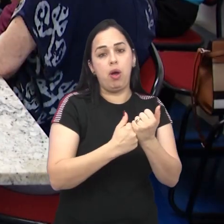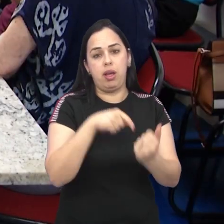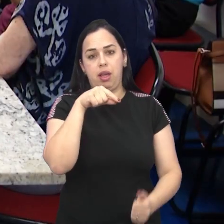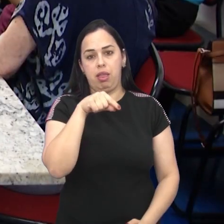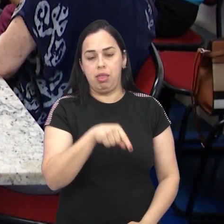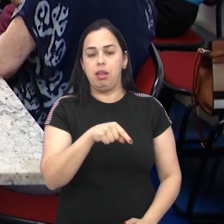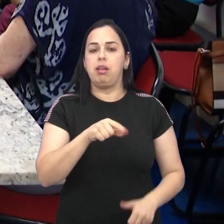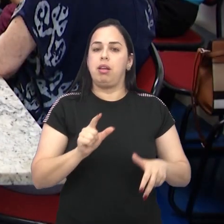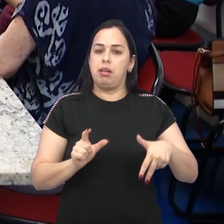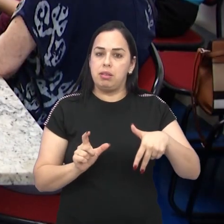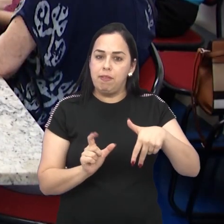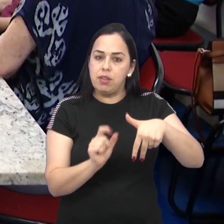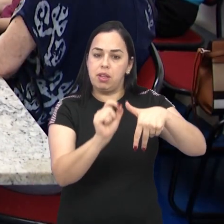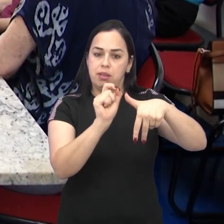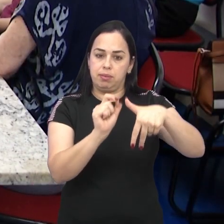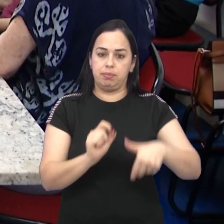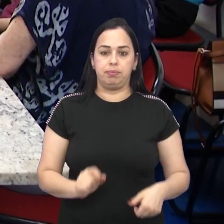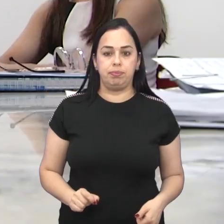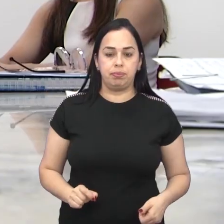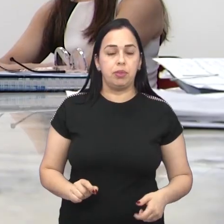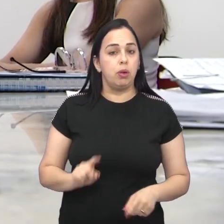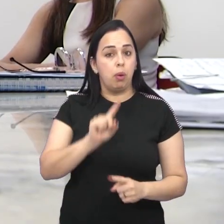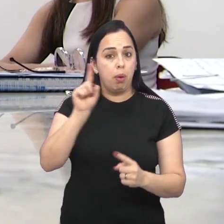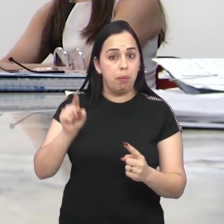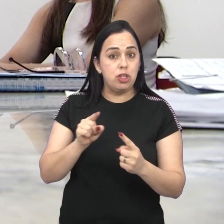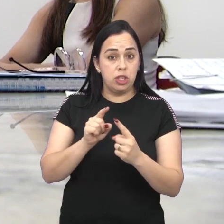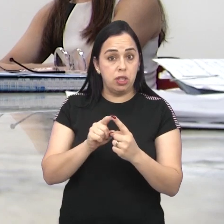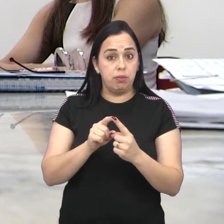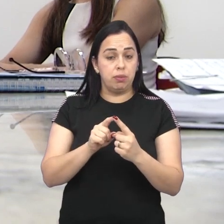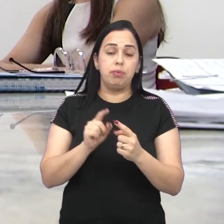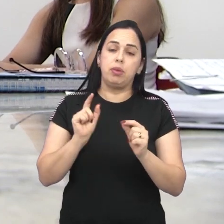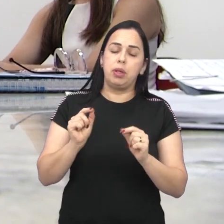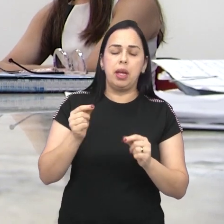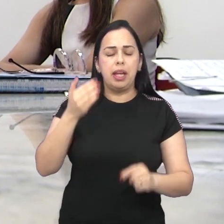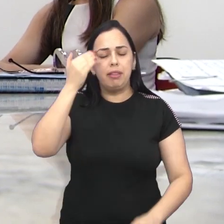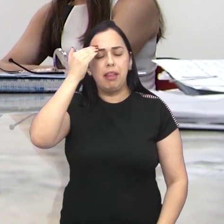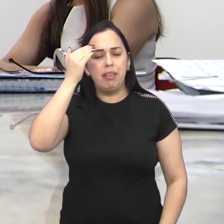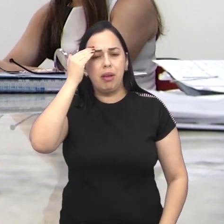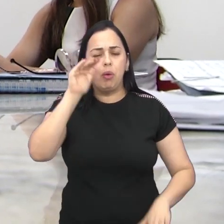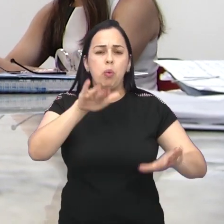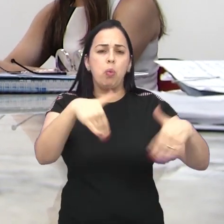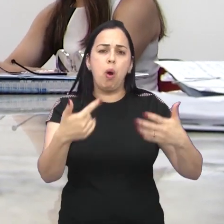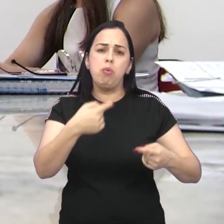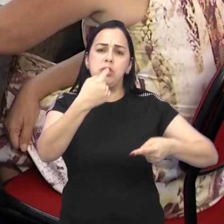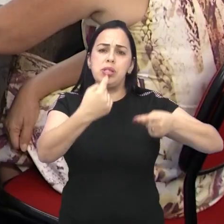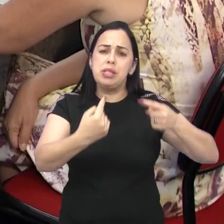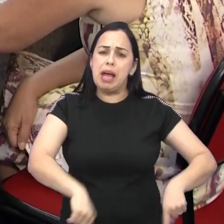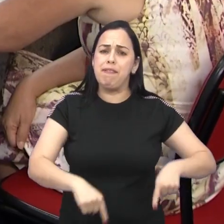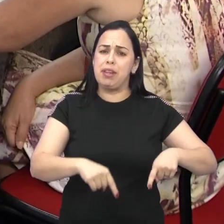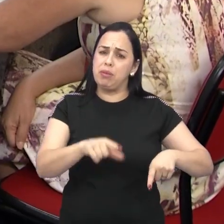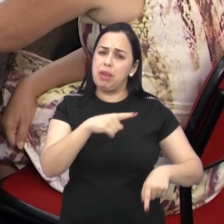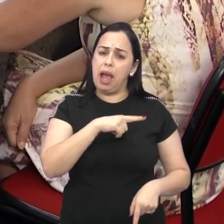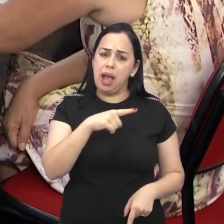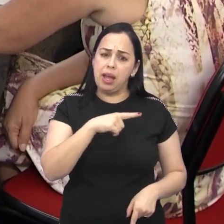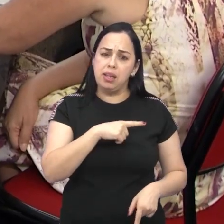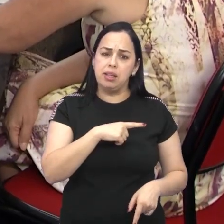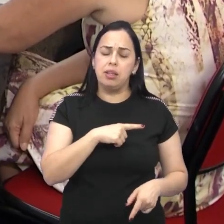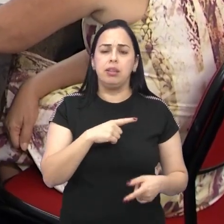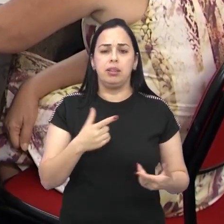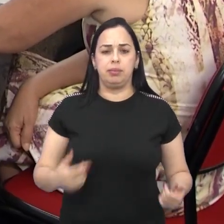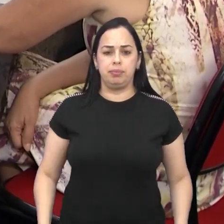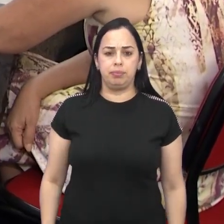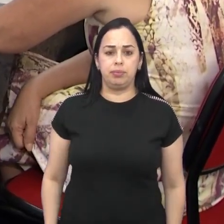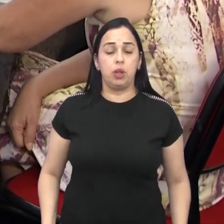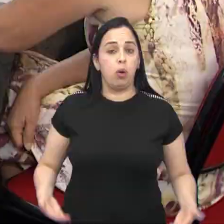ao Paciente Oncológico e Cardiológico. O objetivo da reunião foi entender os desafios vividos pelas